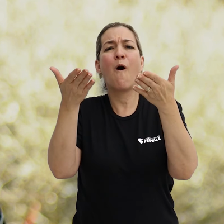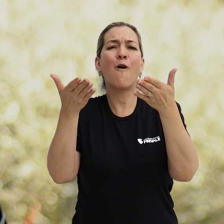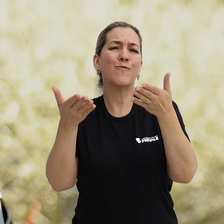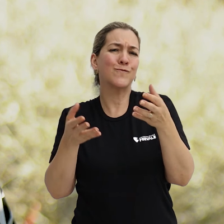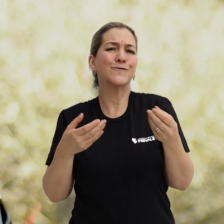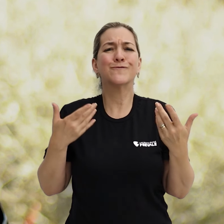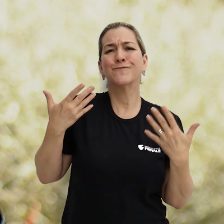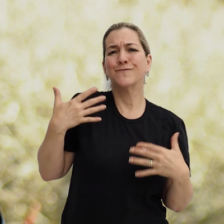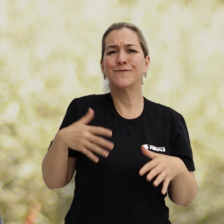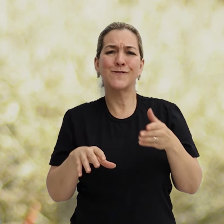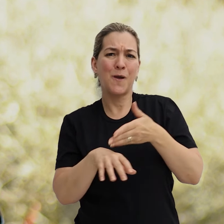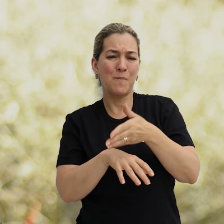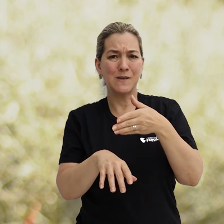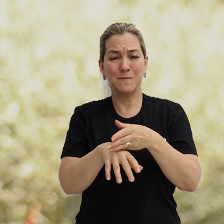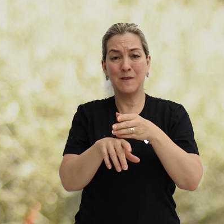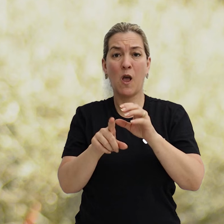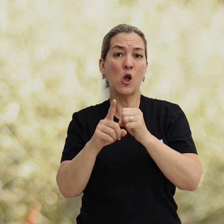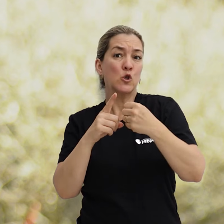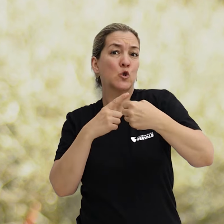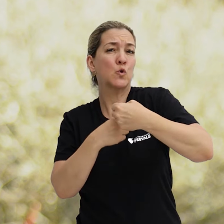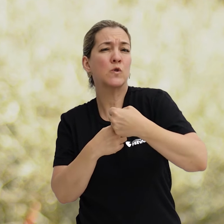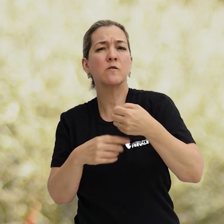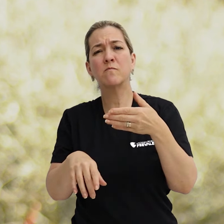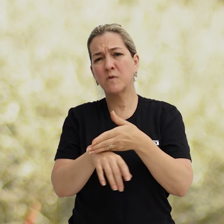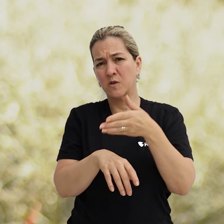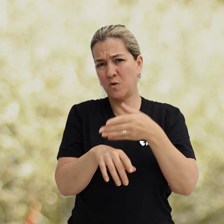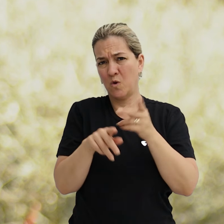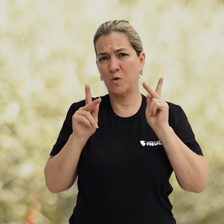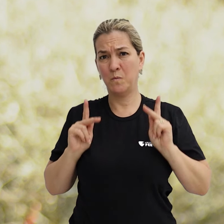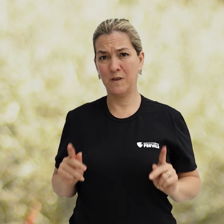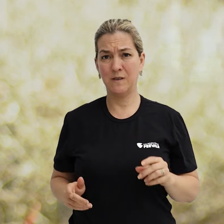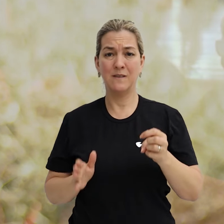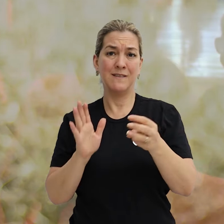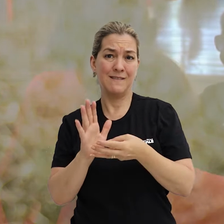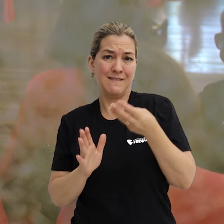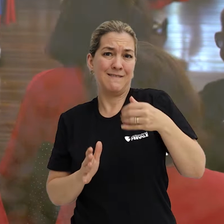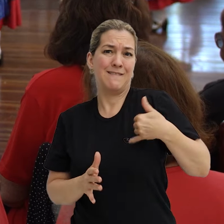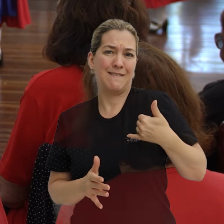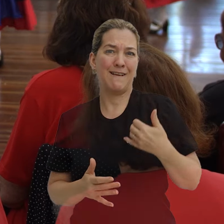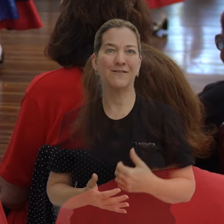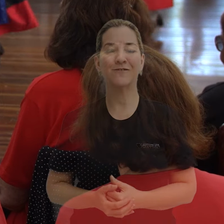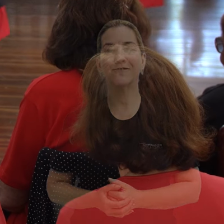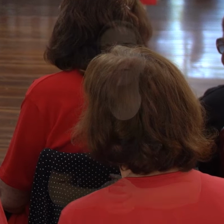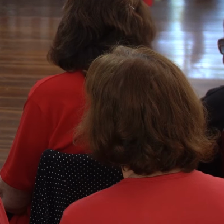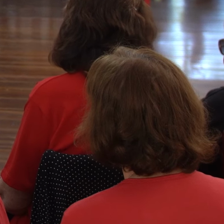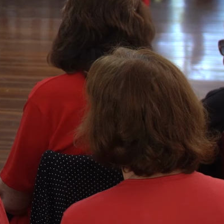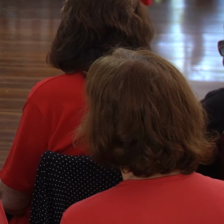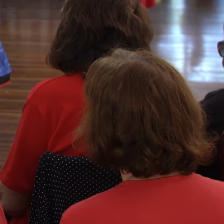espontaneidade, a participação, a socialização das pessoas da terceira idade.